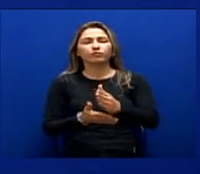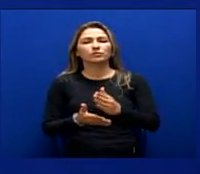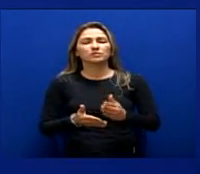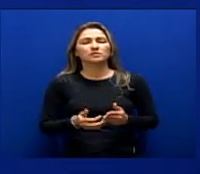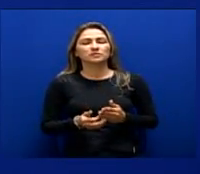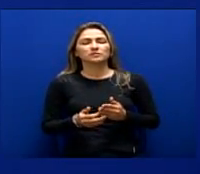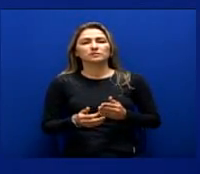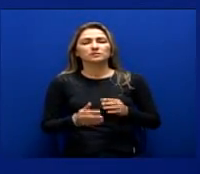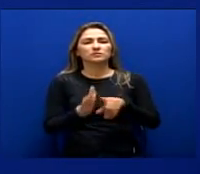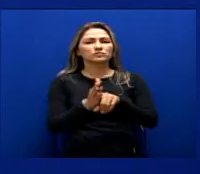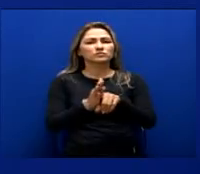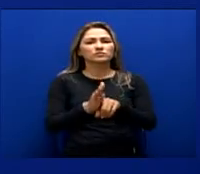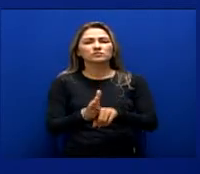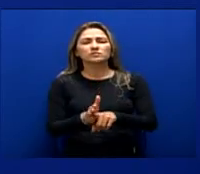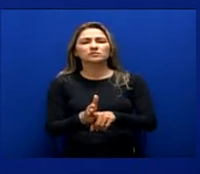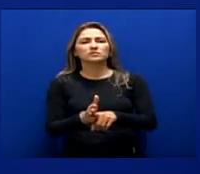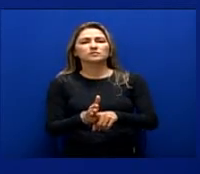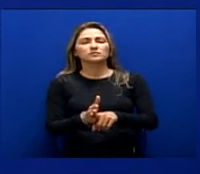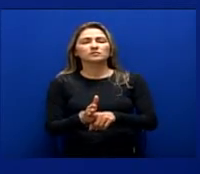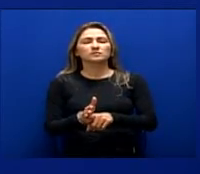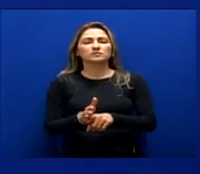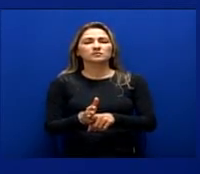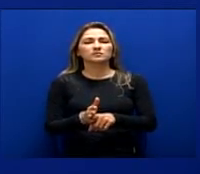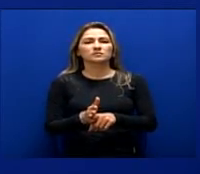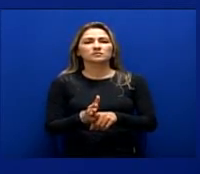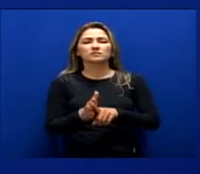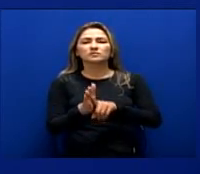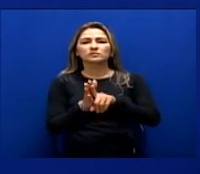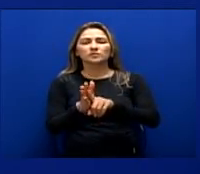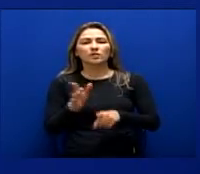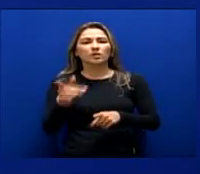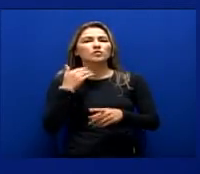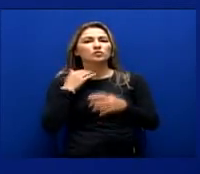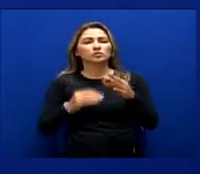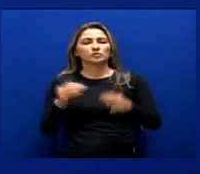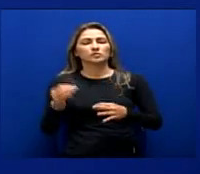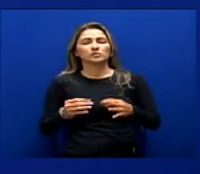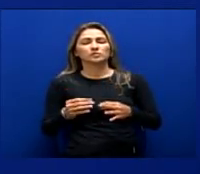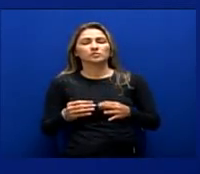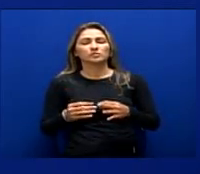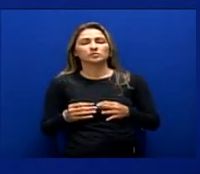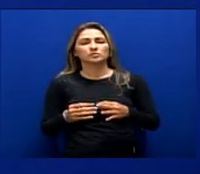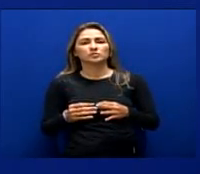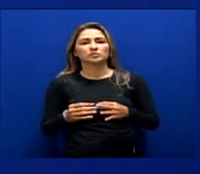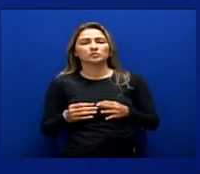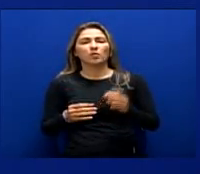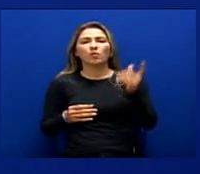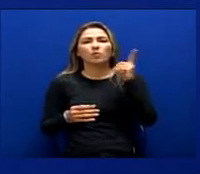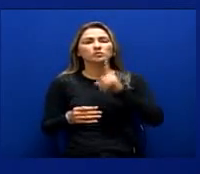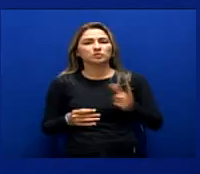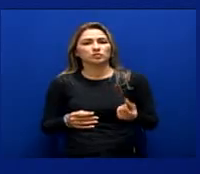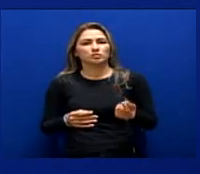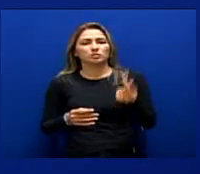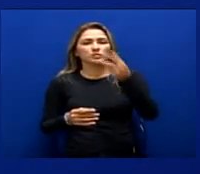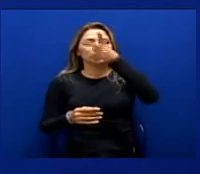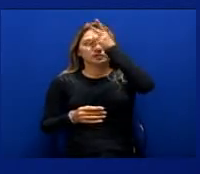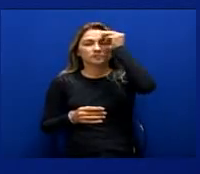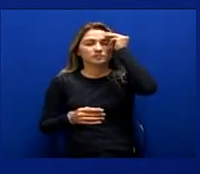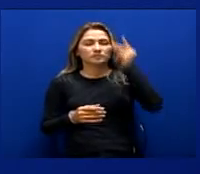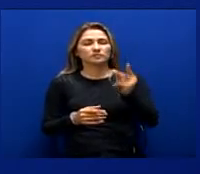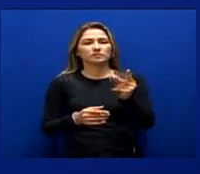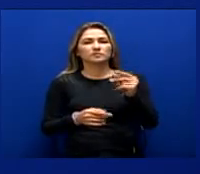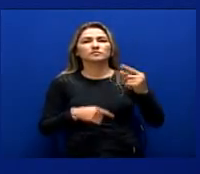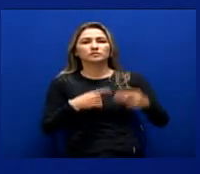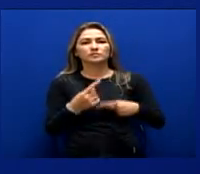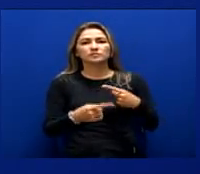cautelar de resto a onde conseguimos seqüestrar os valores do município e posteriormente repassados